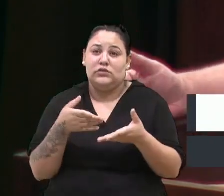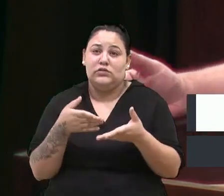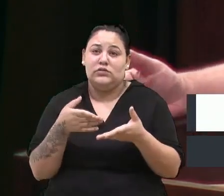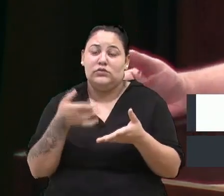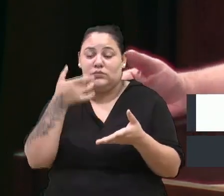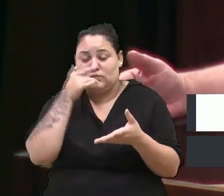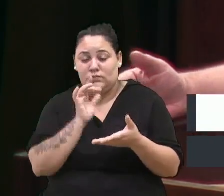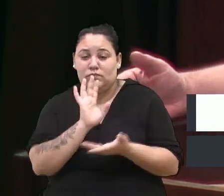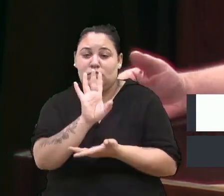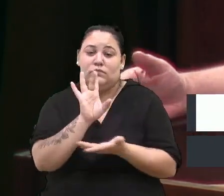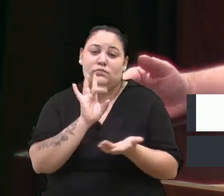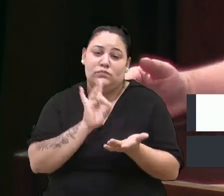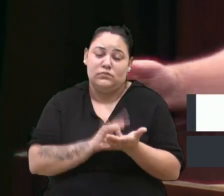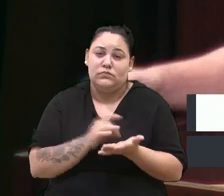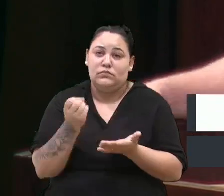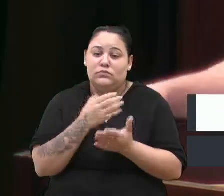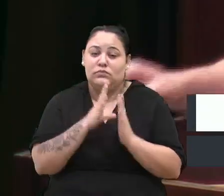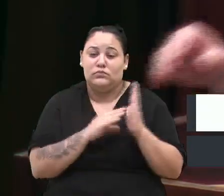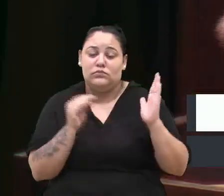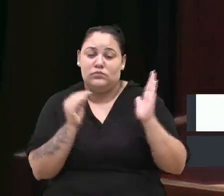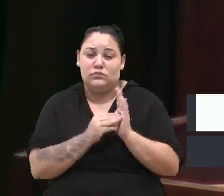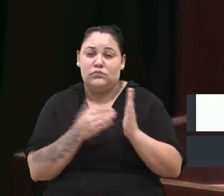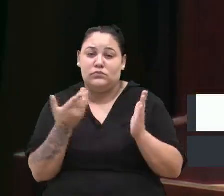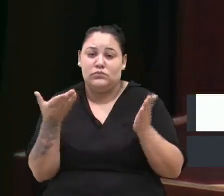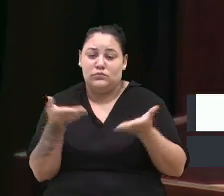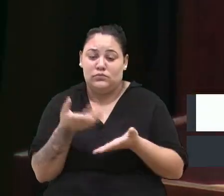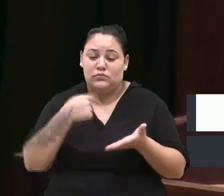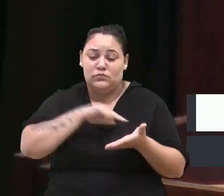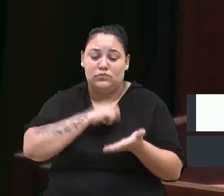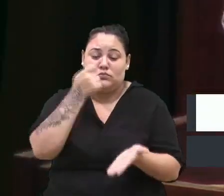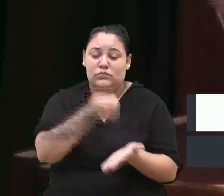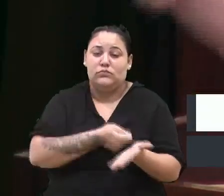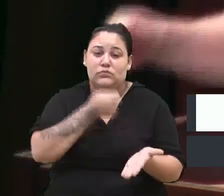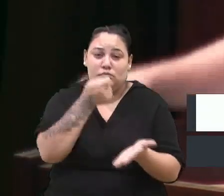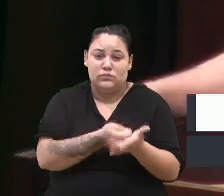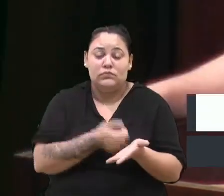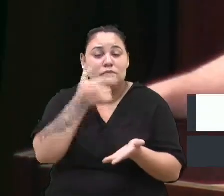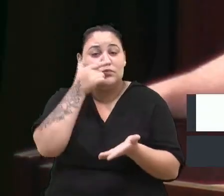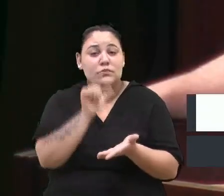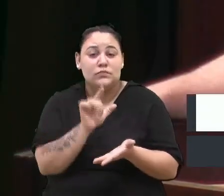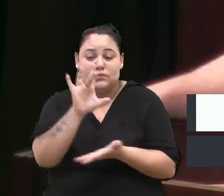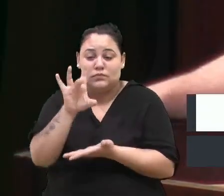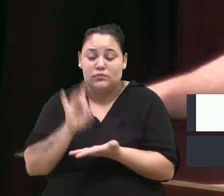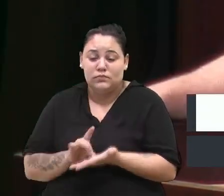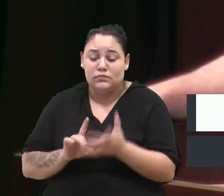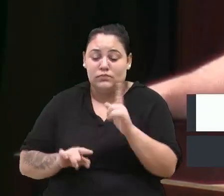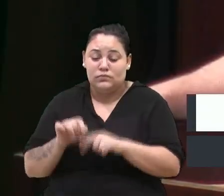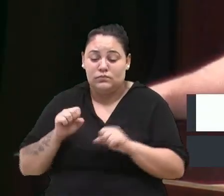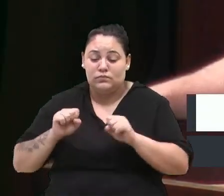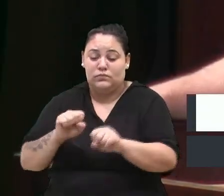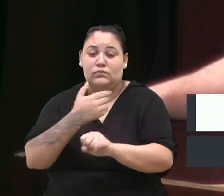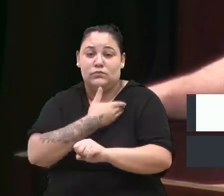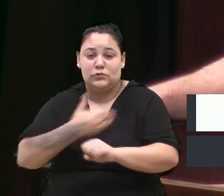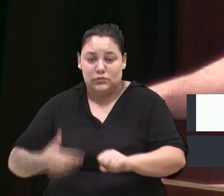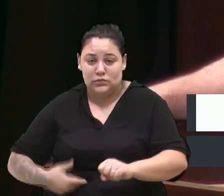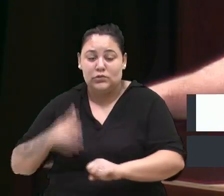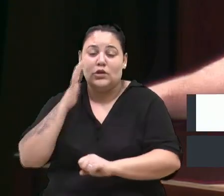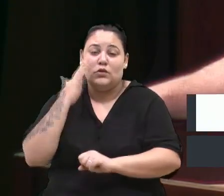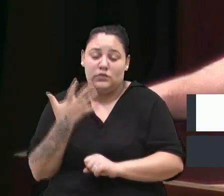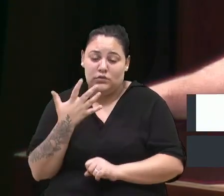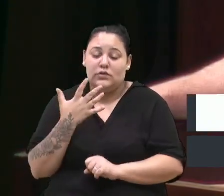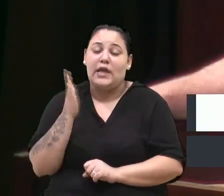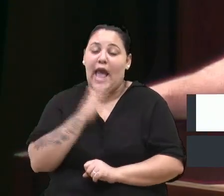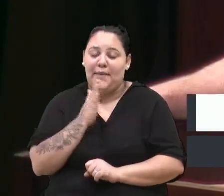então, modalidade, onde estamos lutando para que o mercado público aconteça e aconteça em